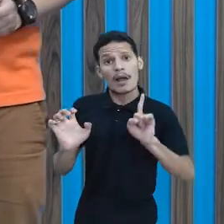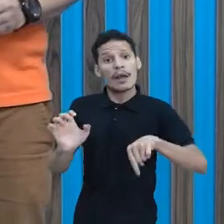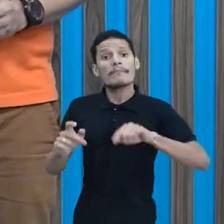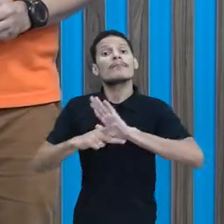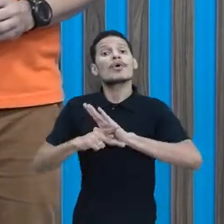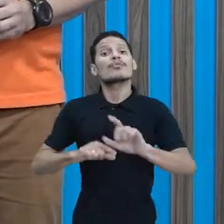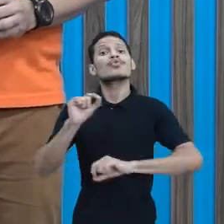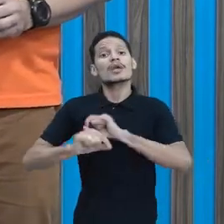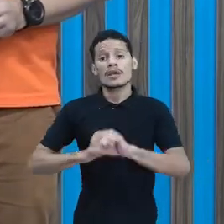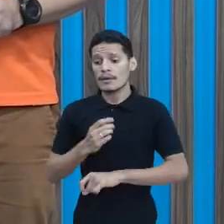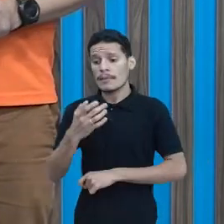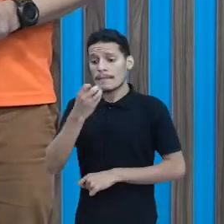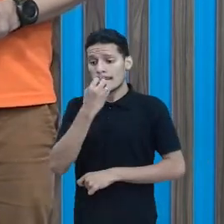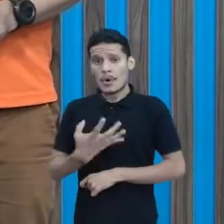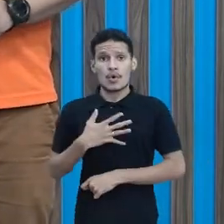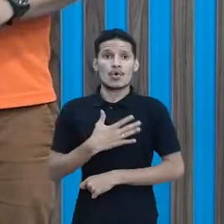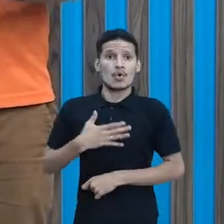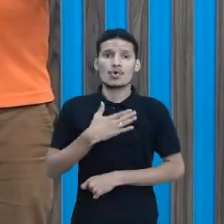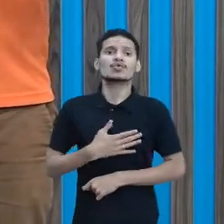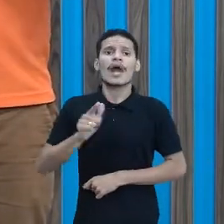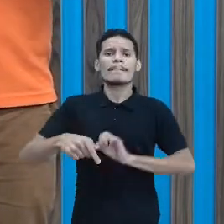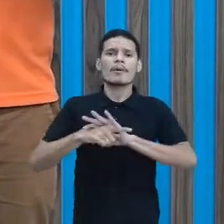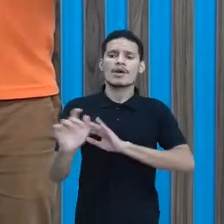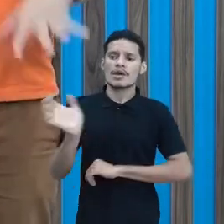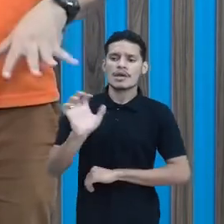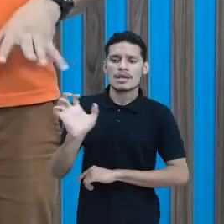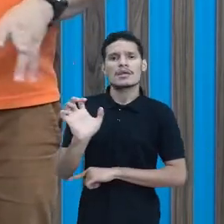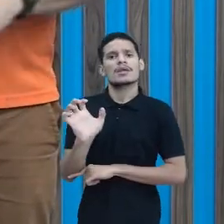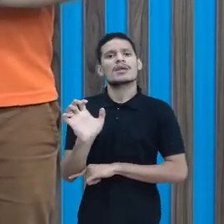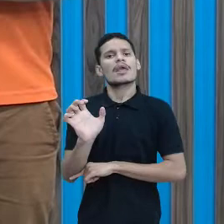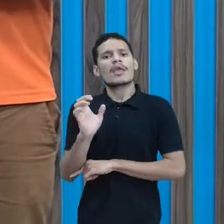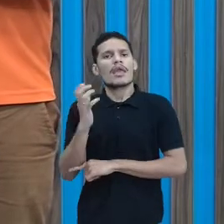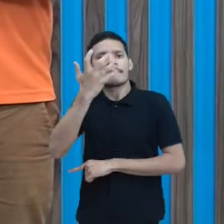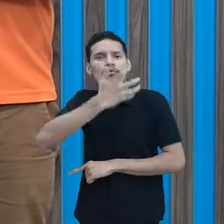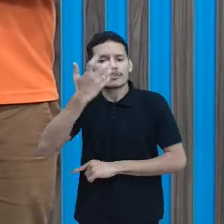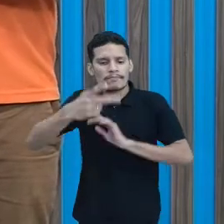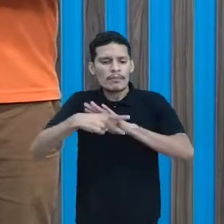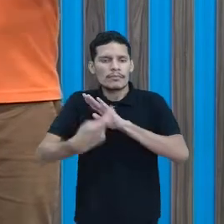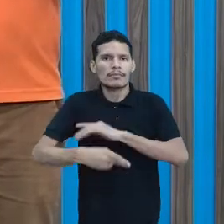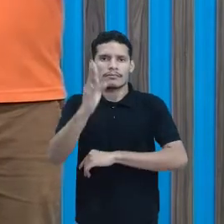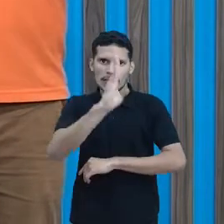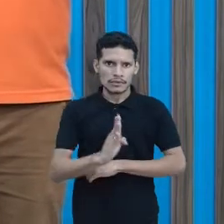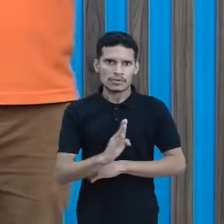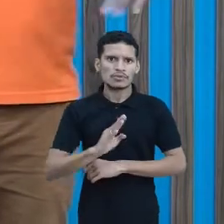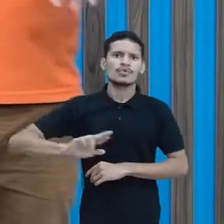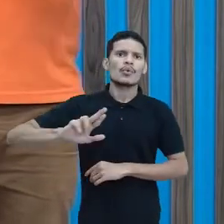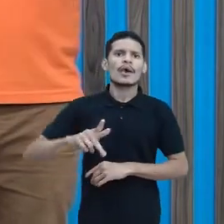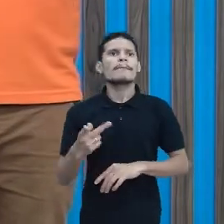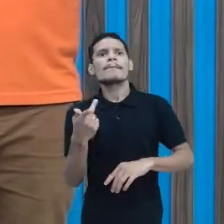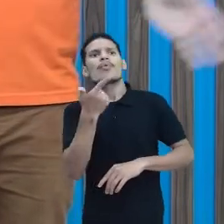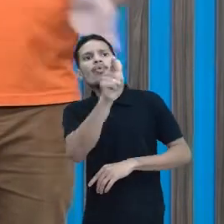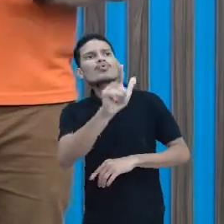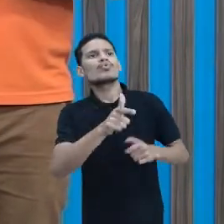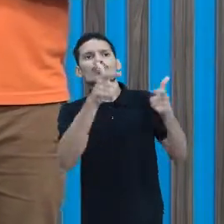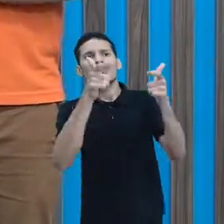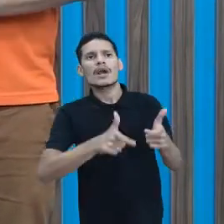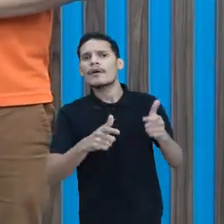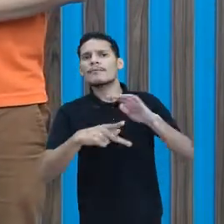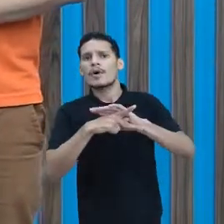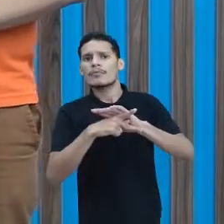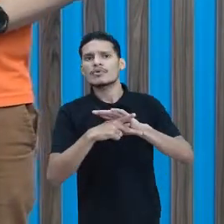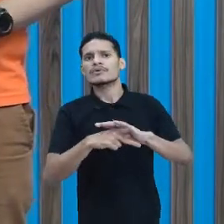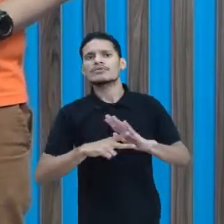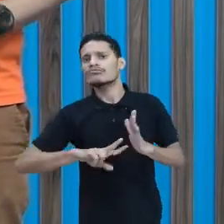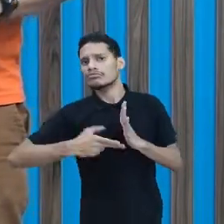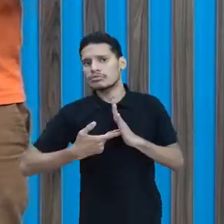não. Inclusive, essa coisa de ser o hino gay, isso é coisa aqui do Brasil. Ela não é nada assim de hino gay em canto e no mundo tem esse